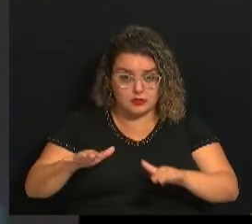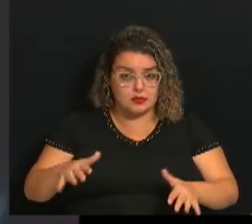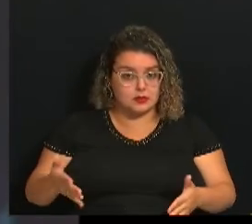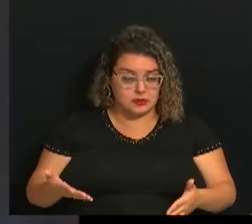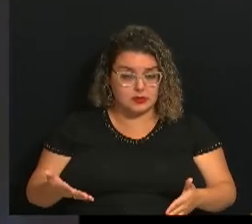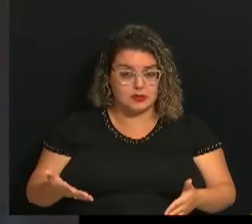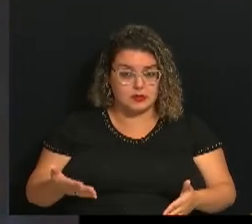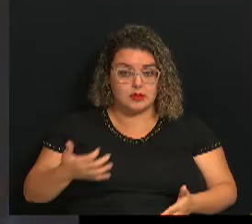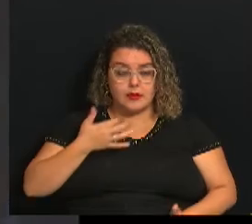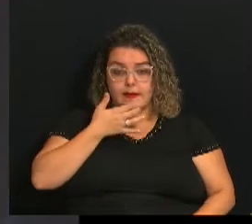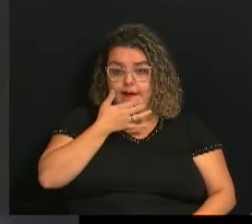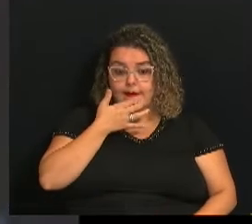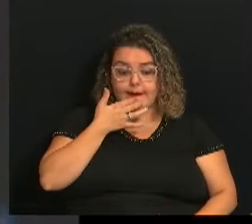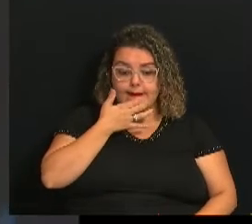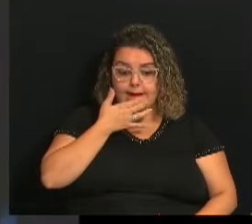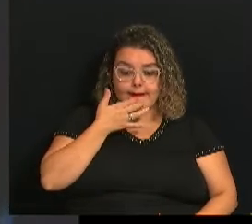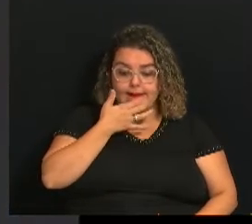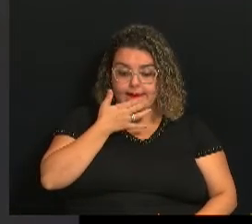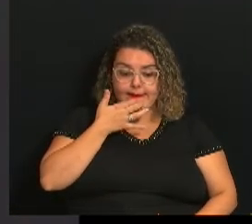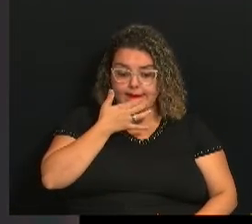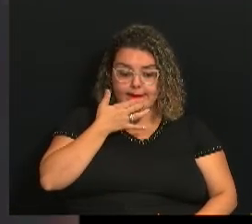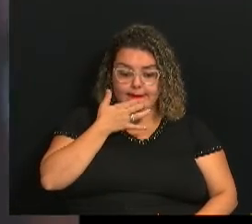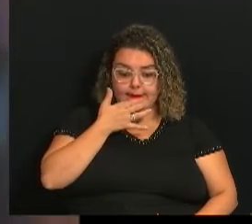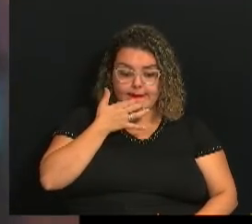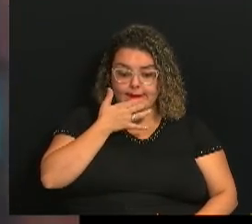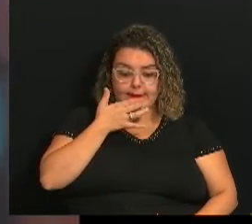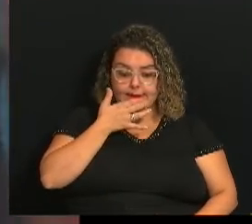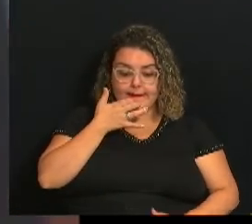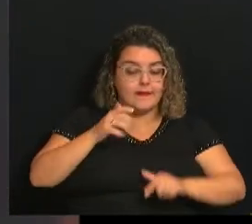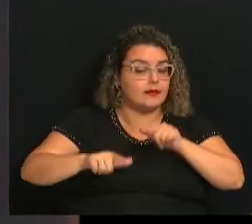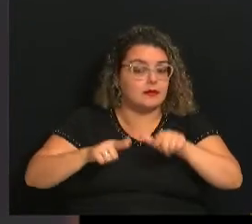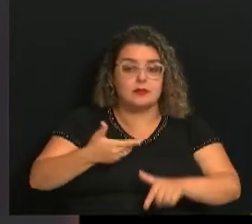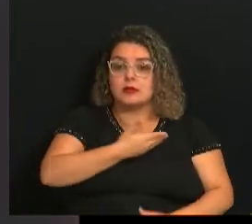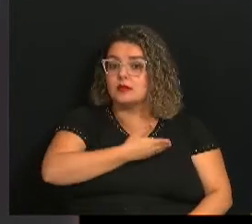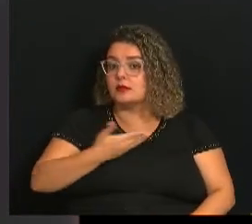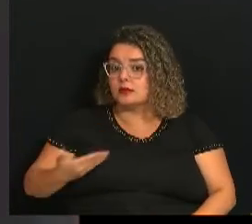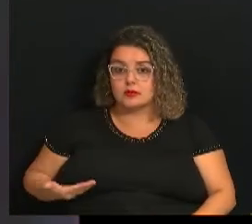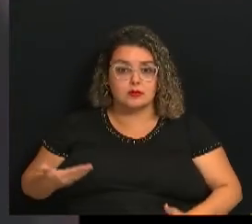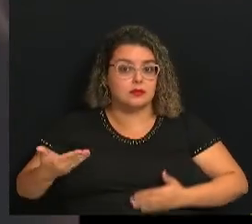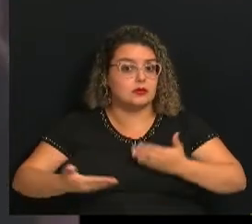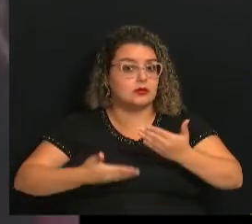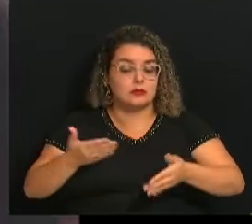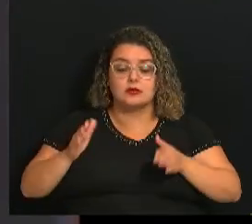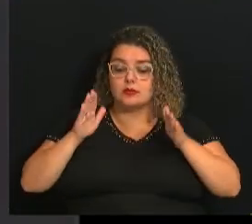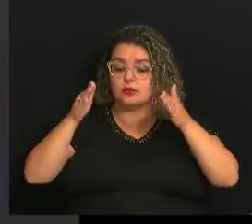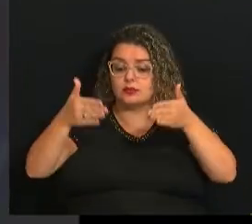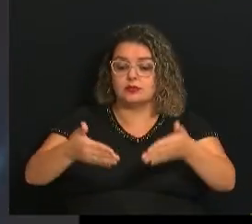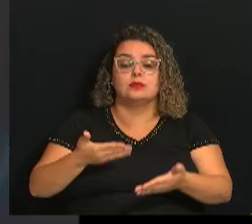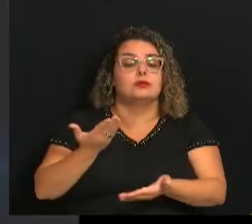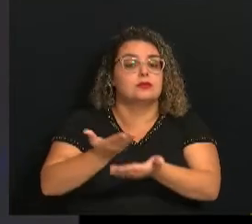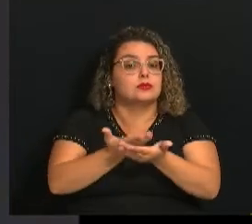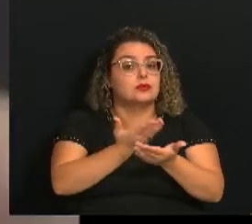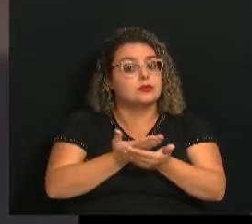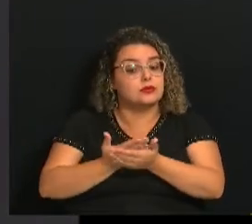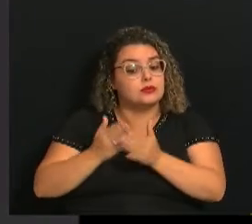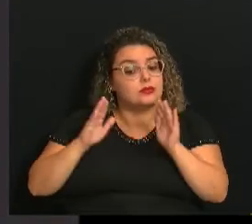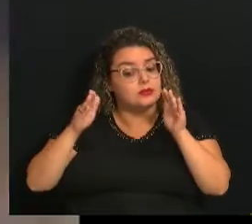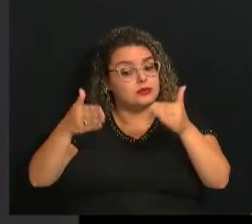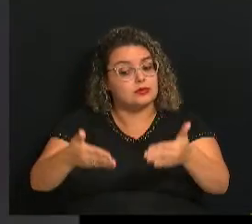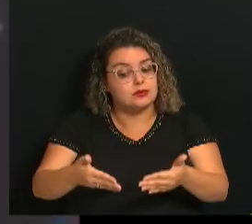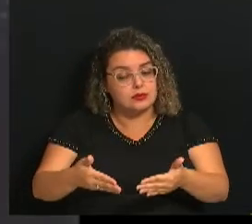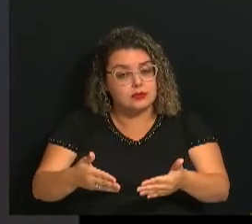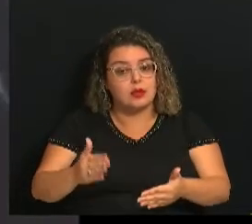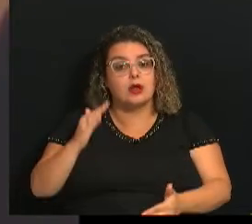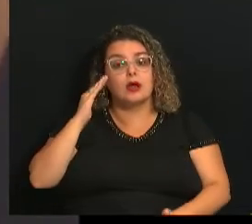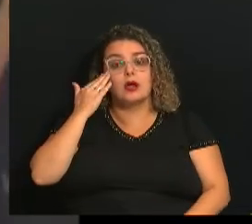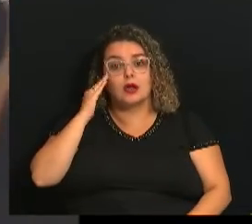são trabalhadores públicos, funcionários públicos, que se dedicam a estudar isso, que se dedicam a